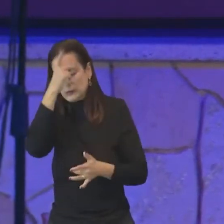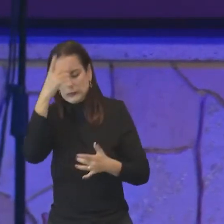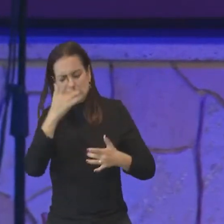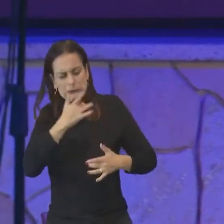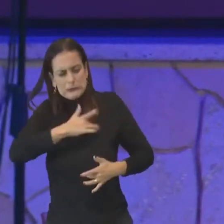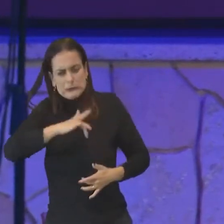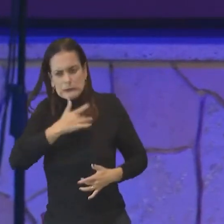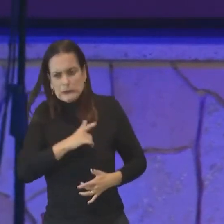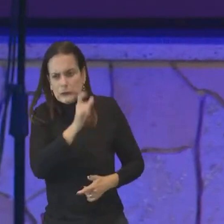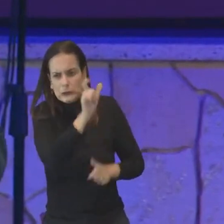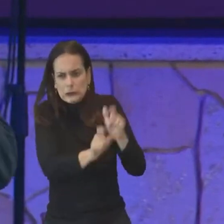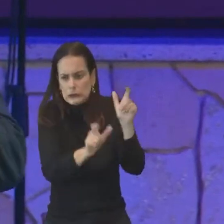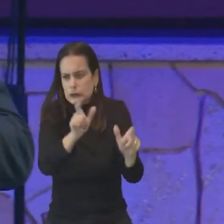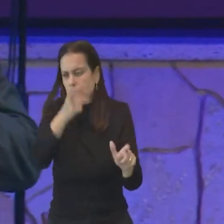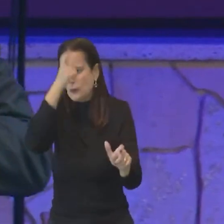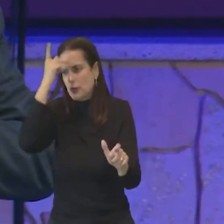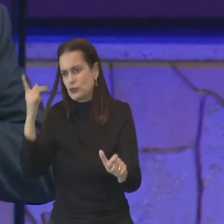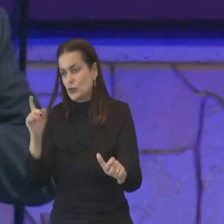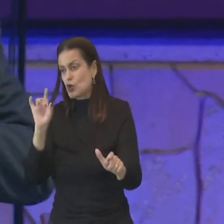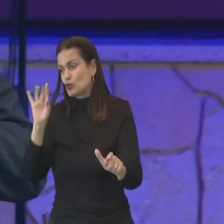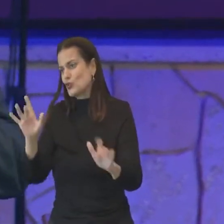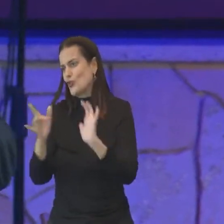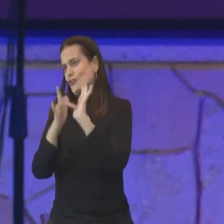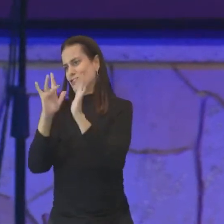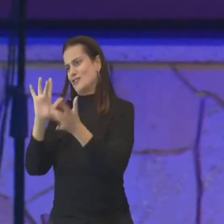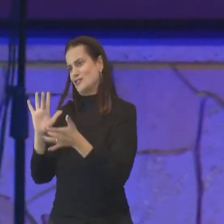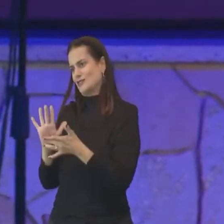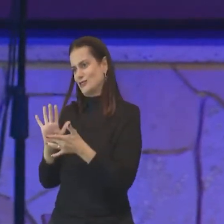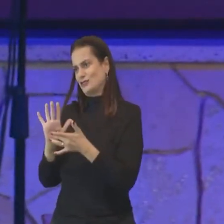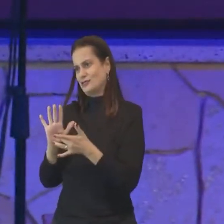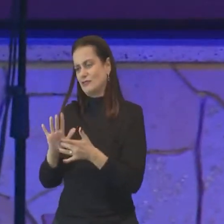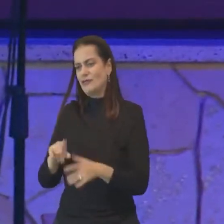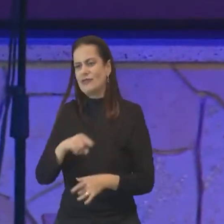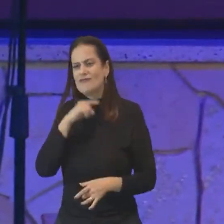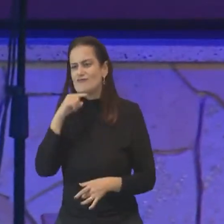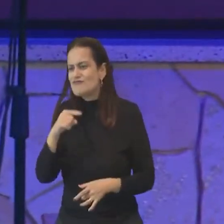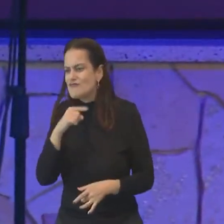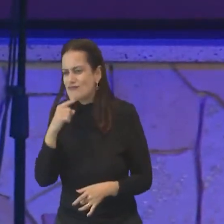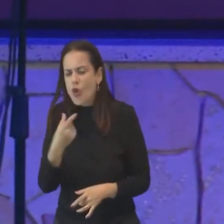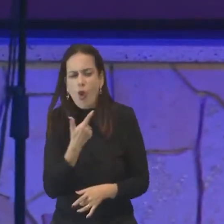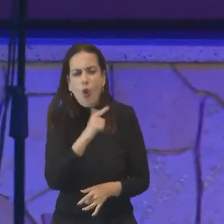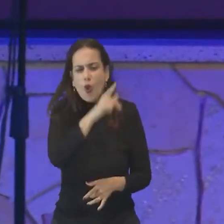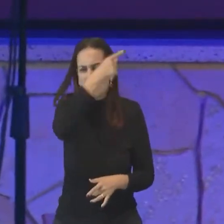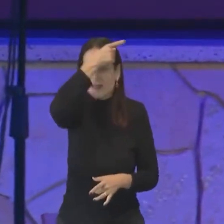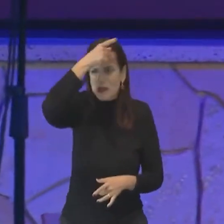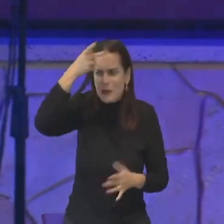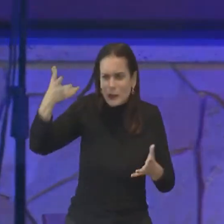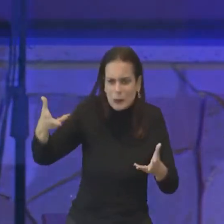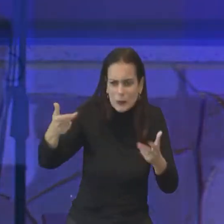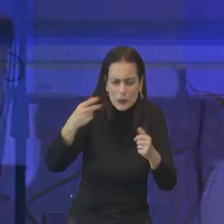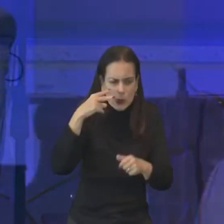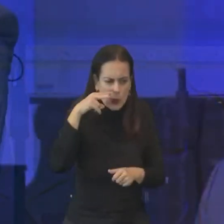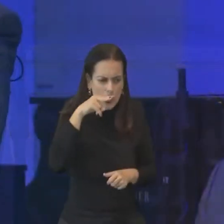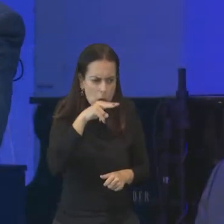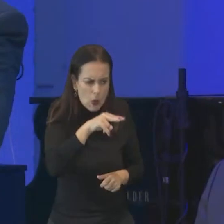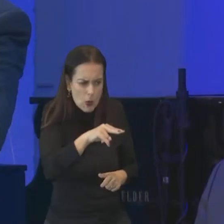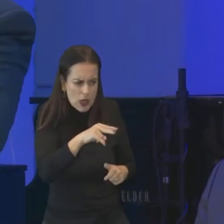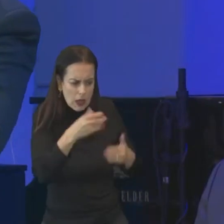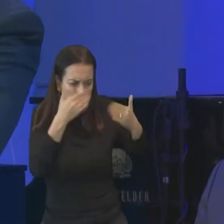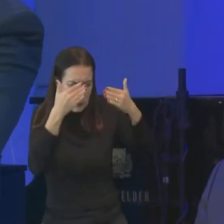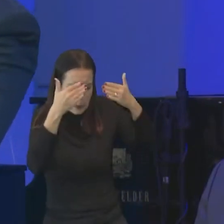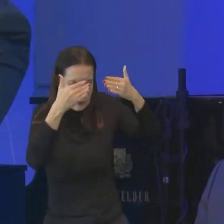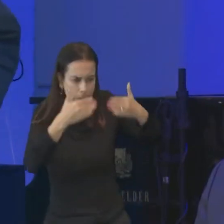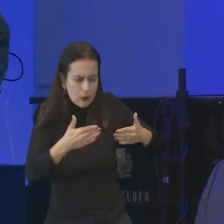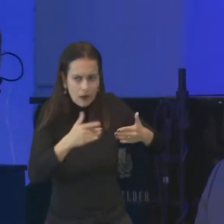com as pessoas além de Jesus, jamais alguém teve a capacidade de olhar além da aparência